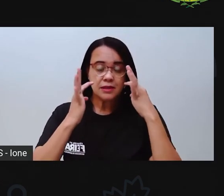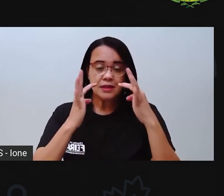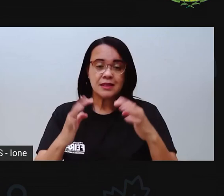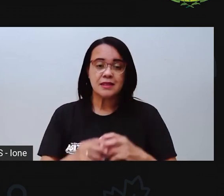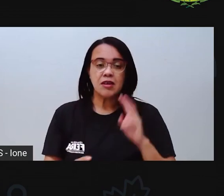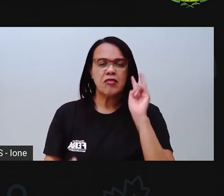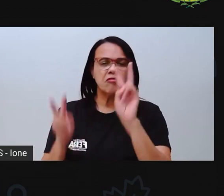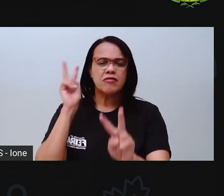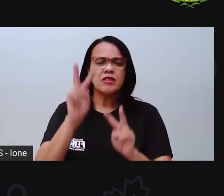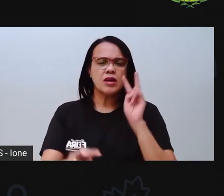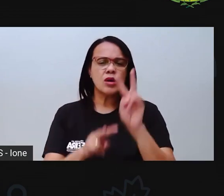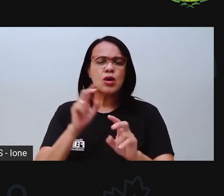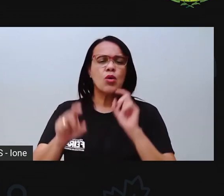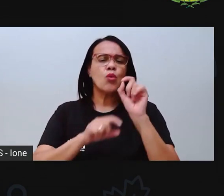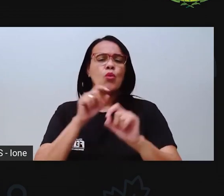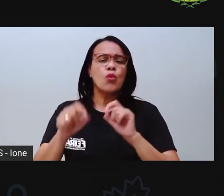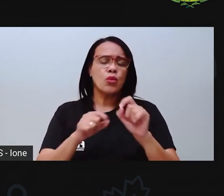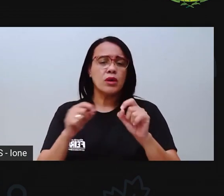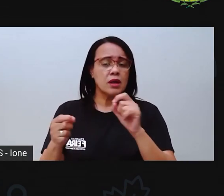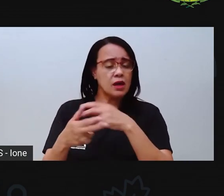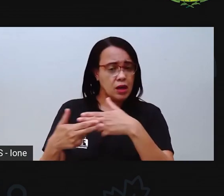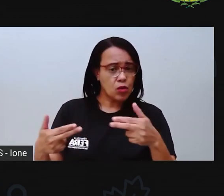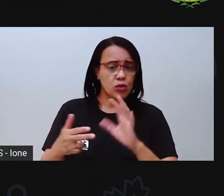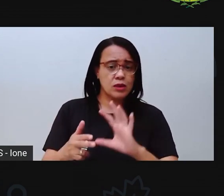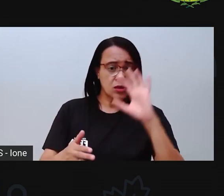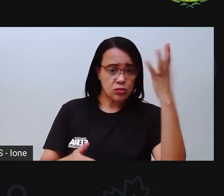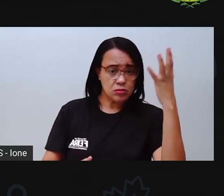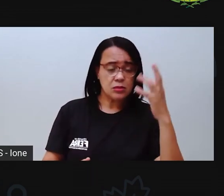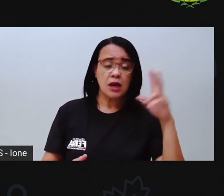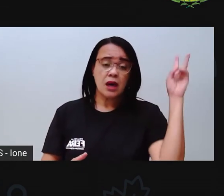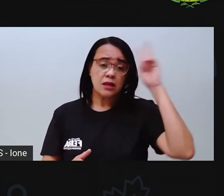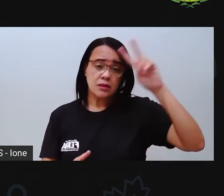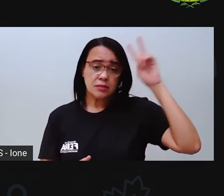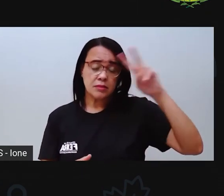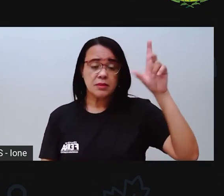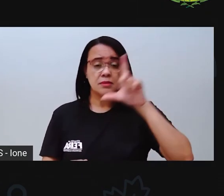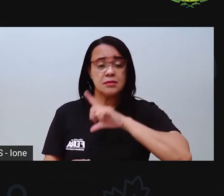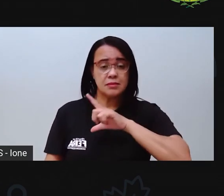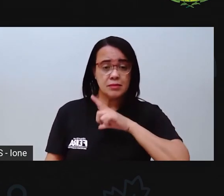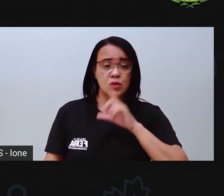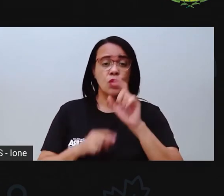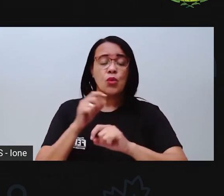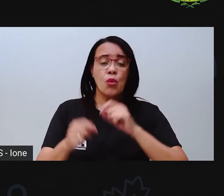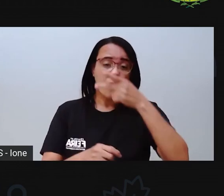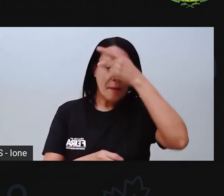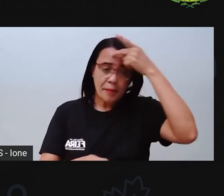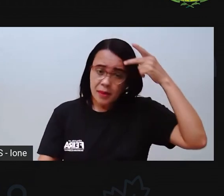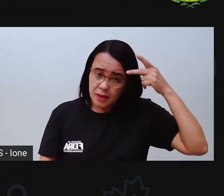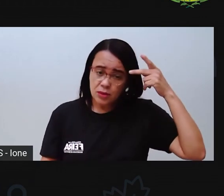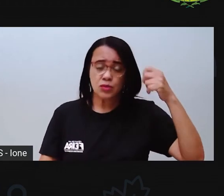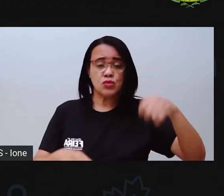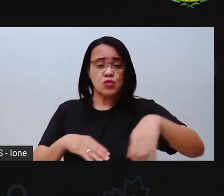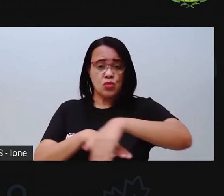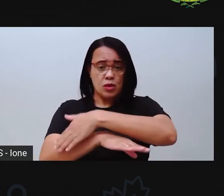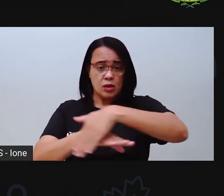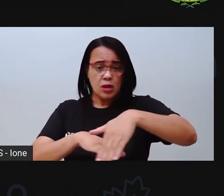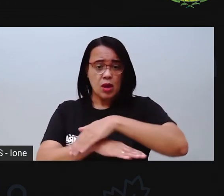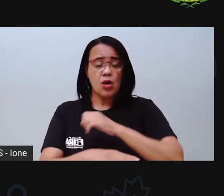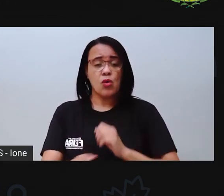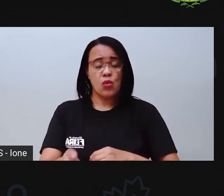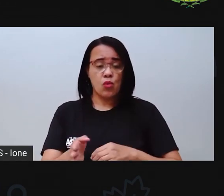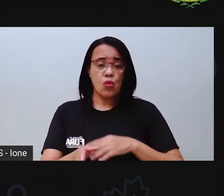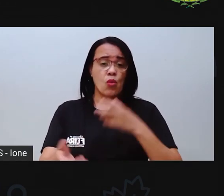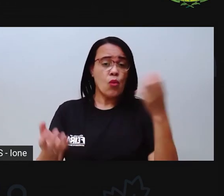situações e a gente lembrar, né? Que as pessoas que passam pelo trânsito, elas seguem a vida delas, né? E o menino,